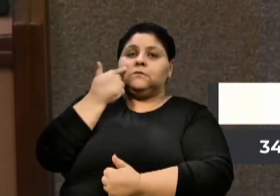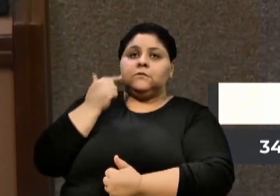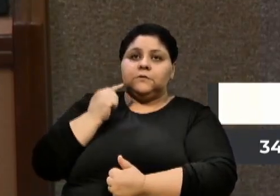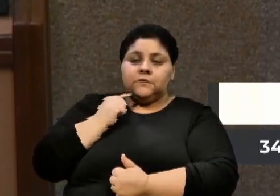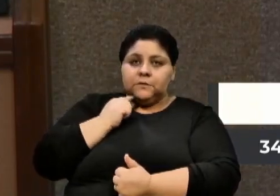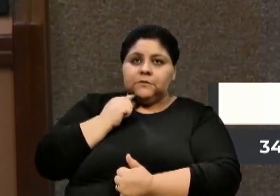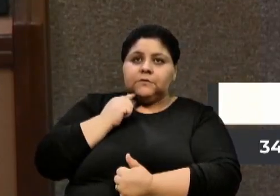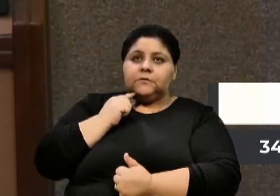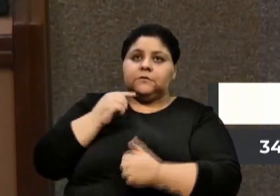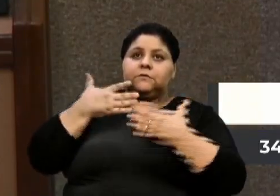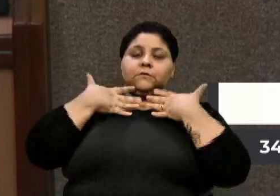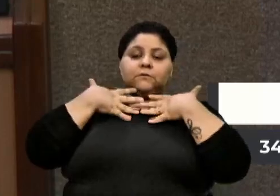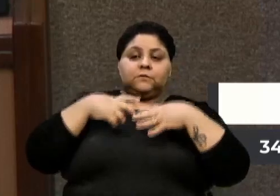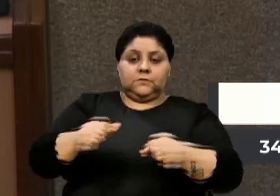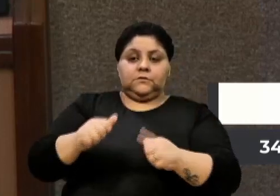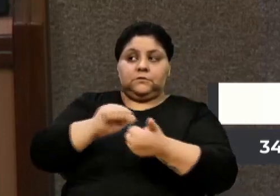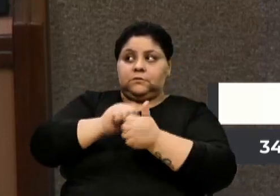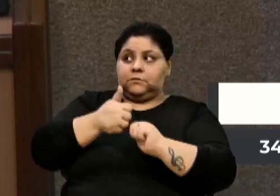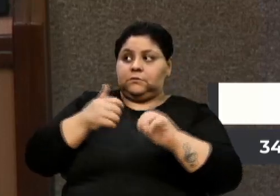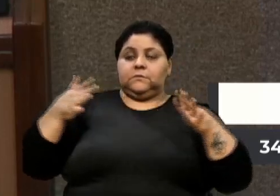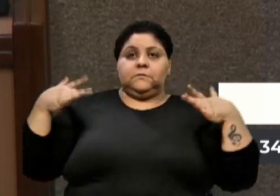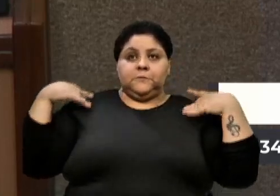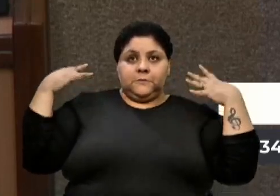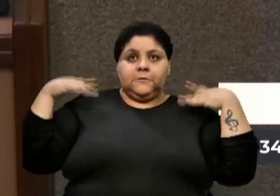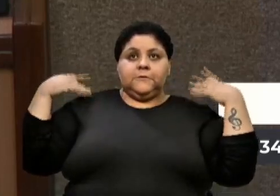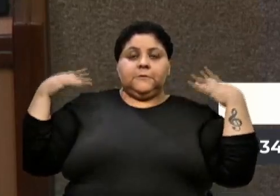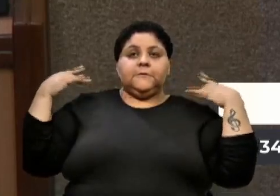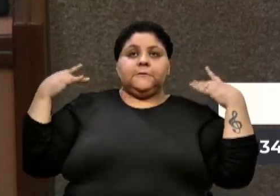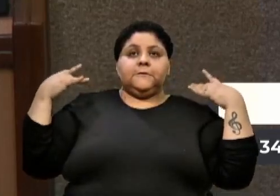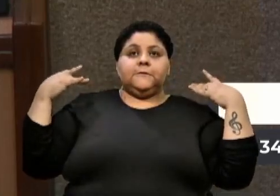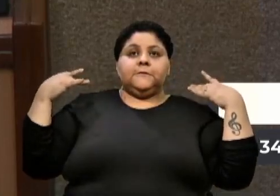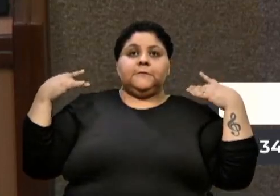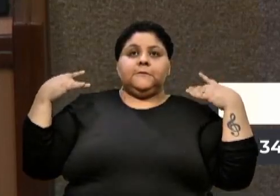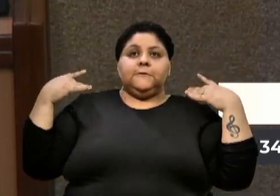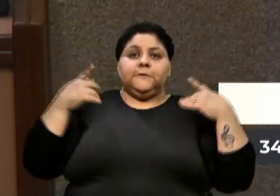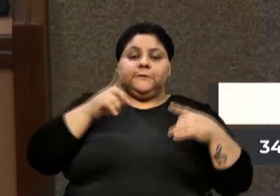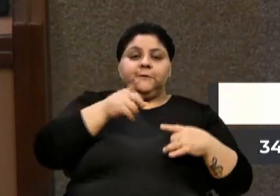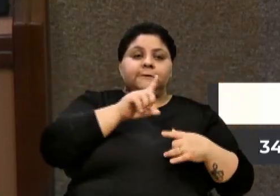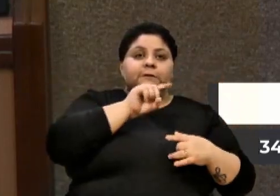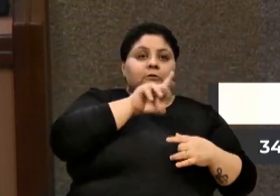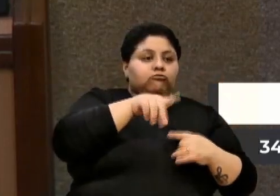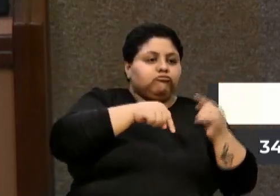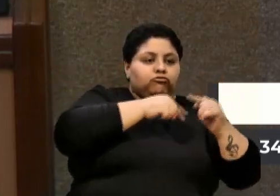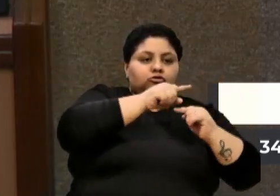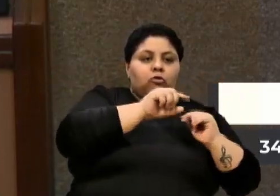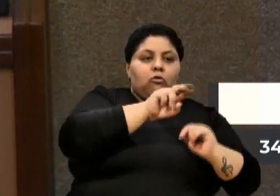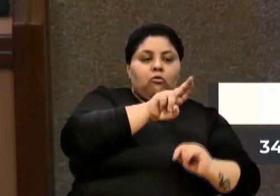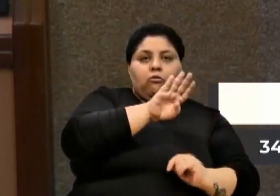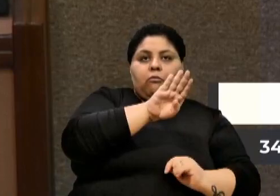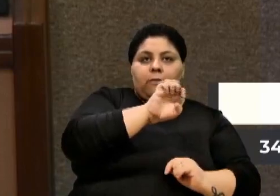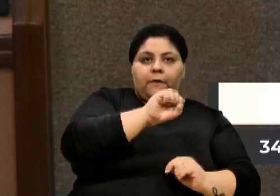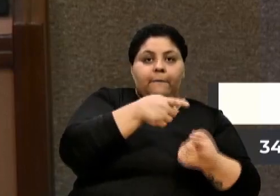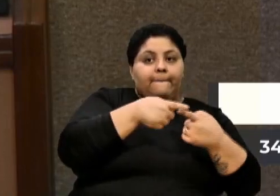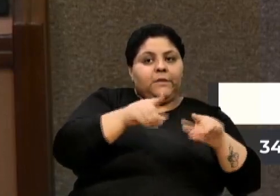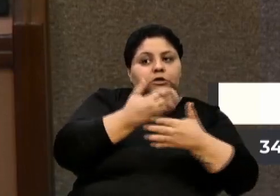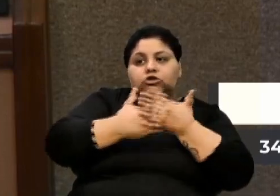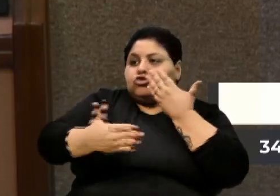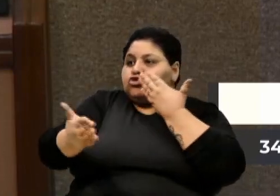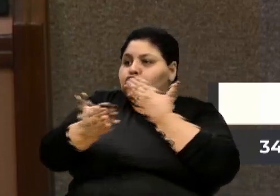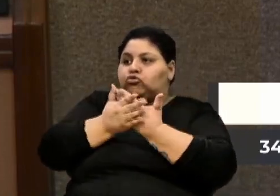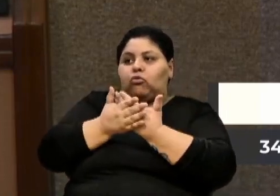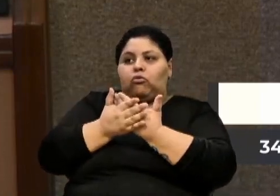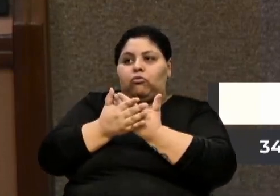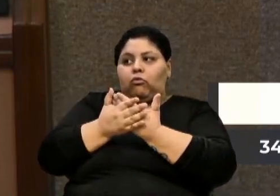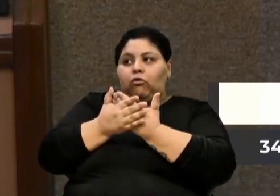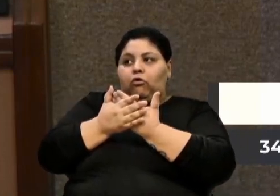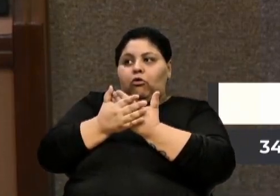Lazer, porque não envolve só uma UBS, envolve todo o entorno, que envolve um parque, envolve uma rua, envolve um centro comunitário. Então,